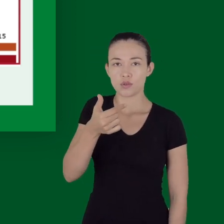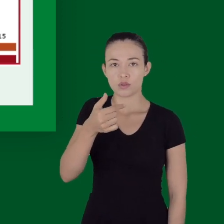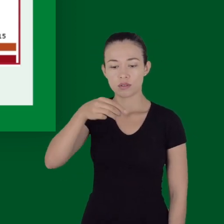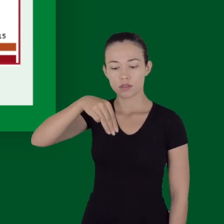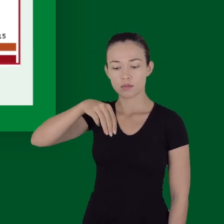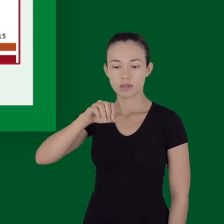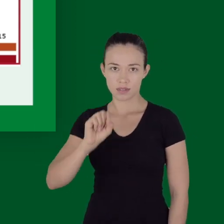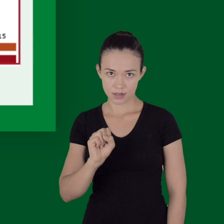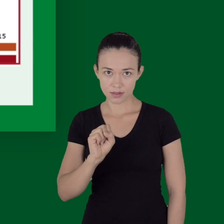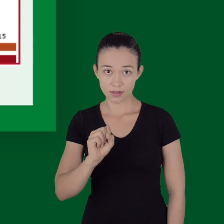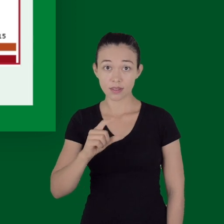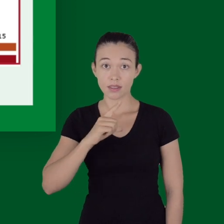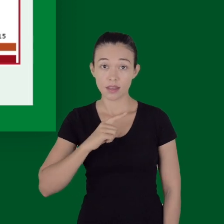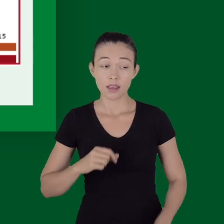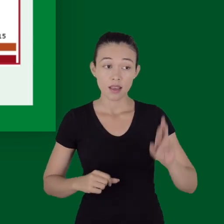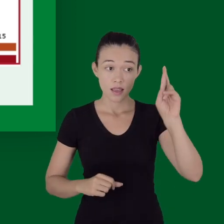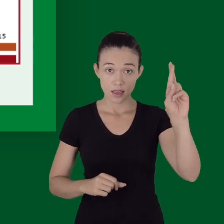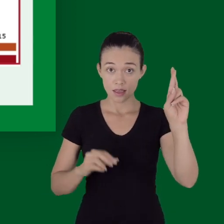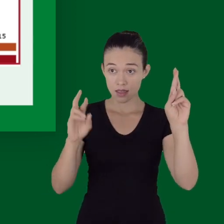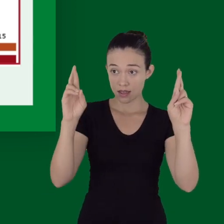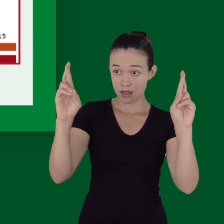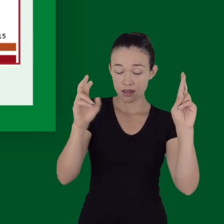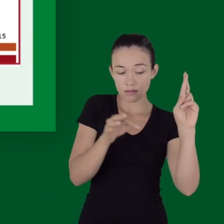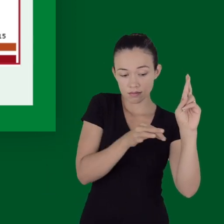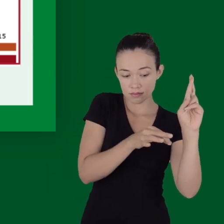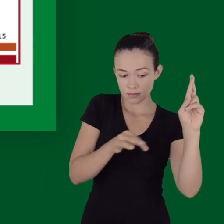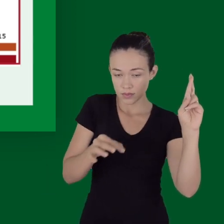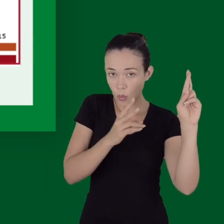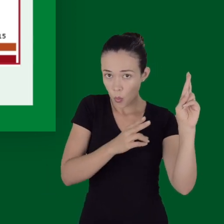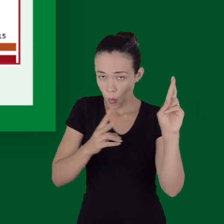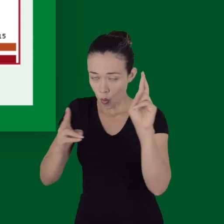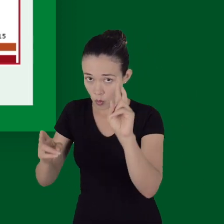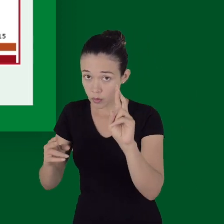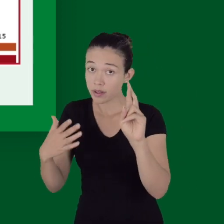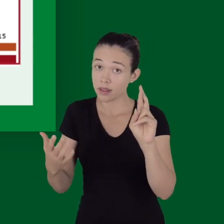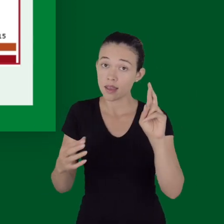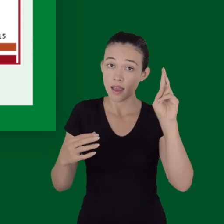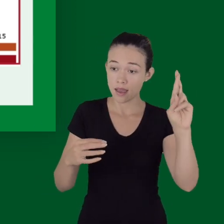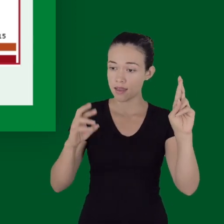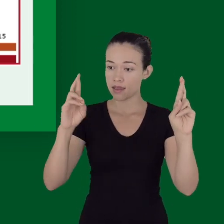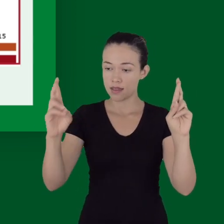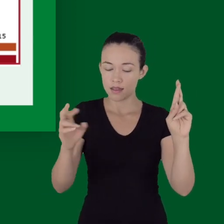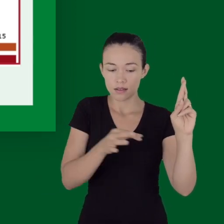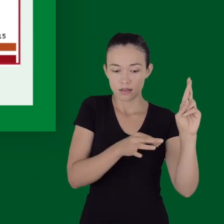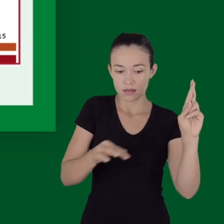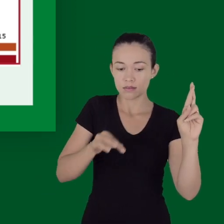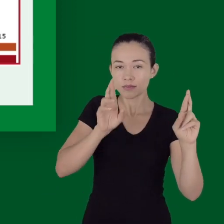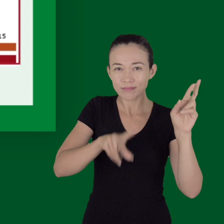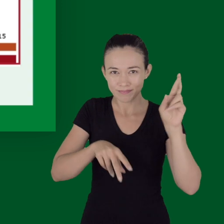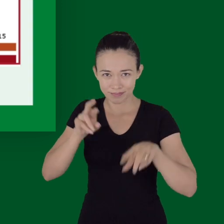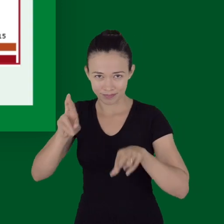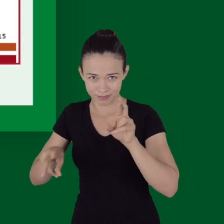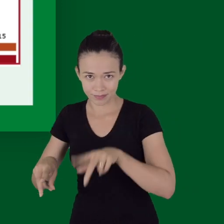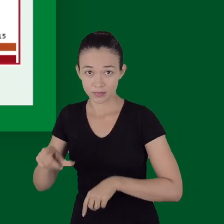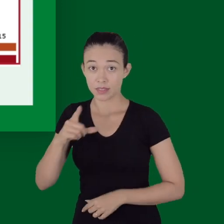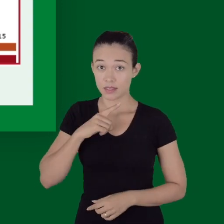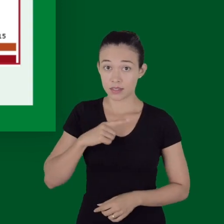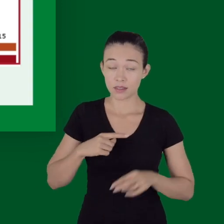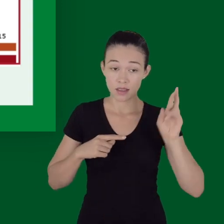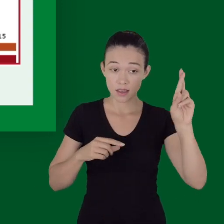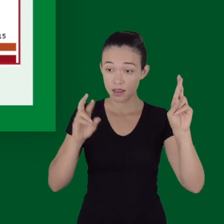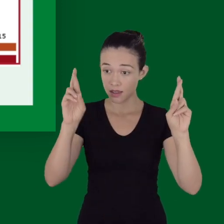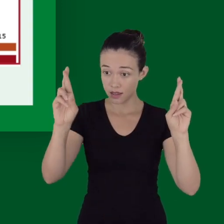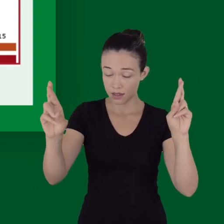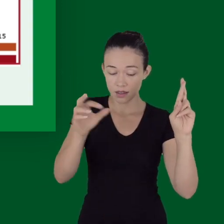Existem os com RR regular e o RR irregular. As taquicardias com RR regular